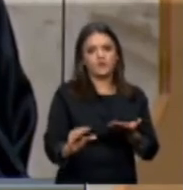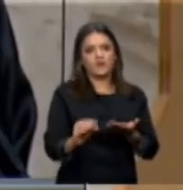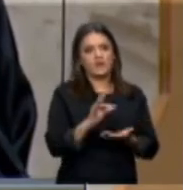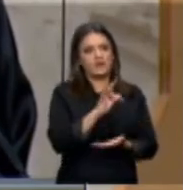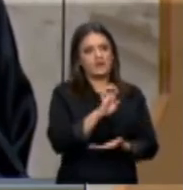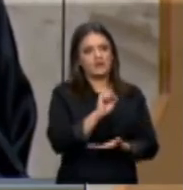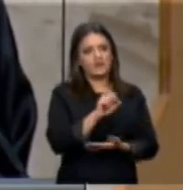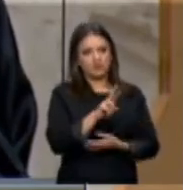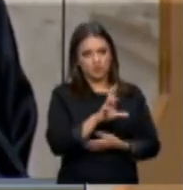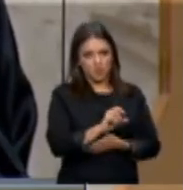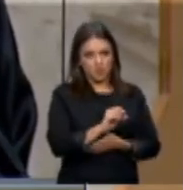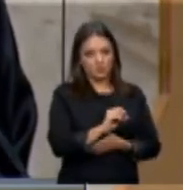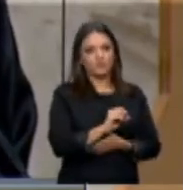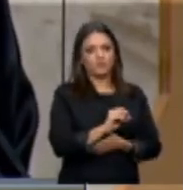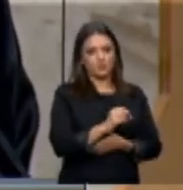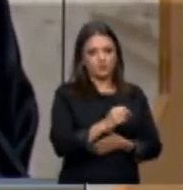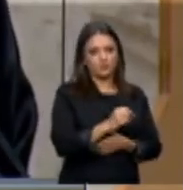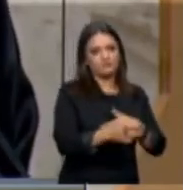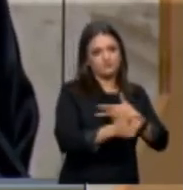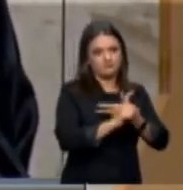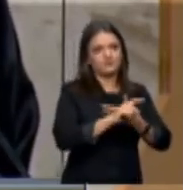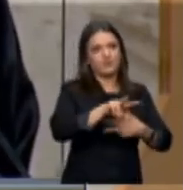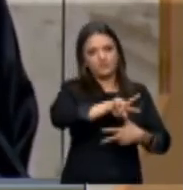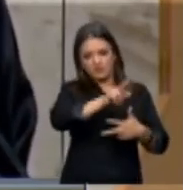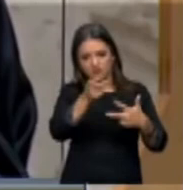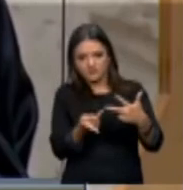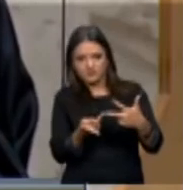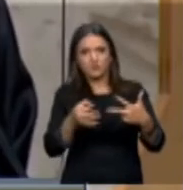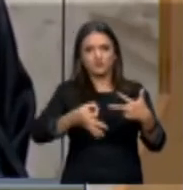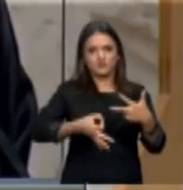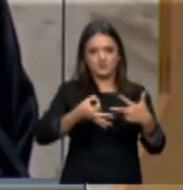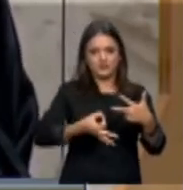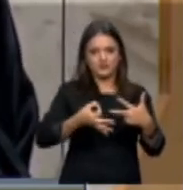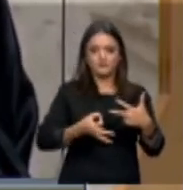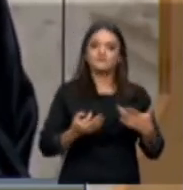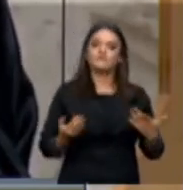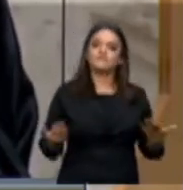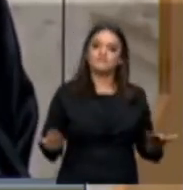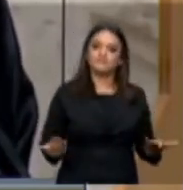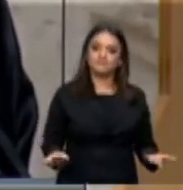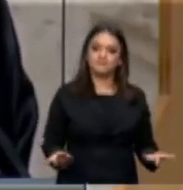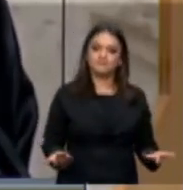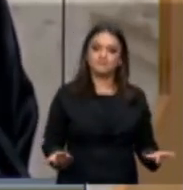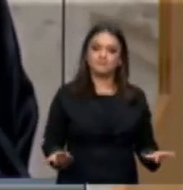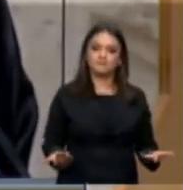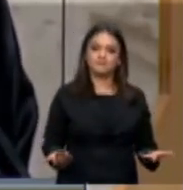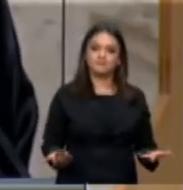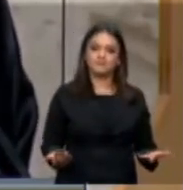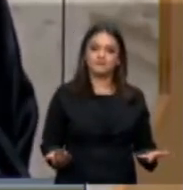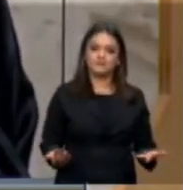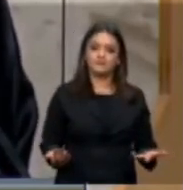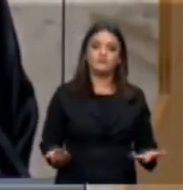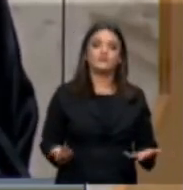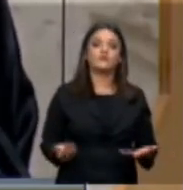Tesouro para o Poder Judiciário. Com essas considerações, e